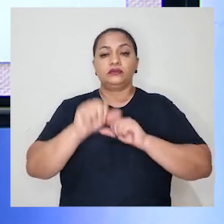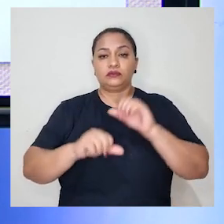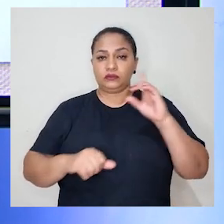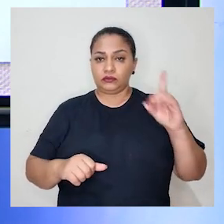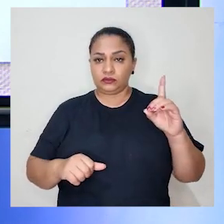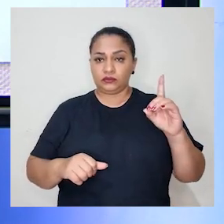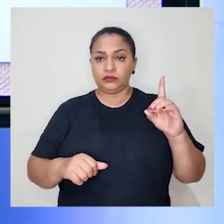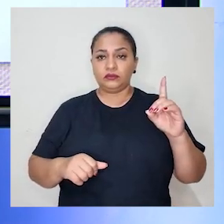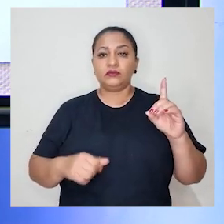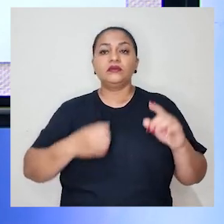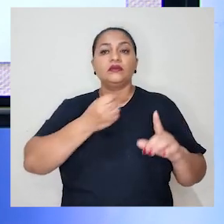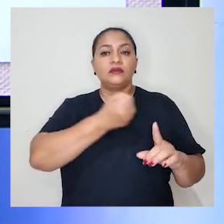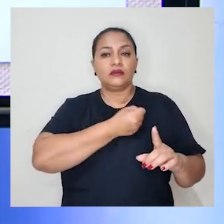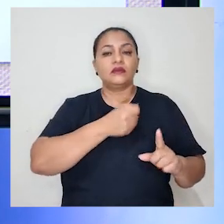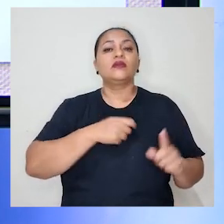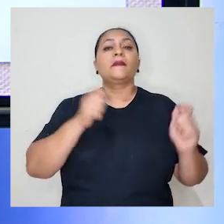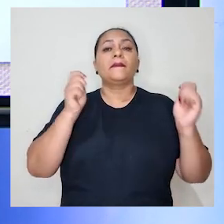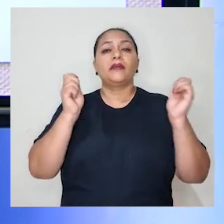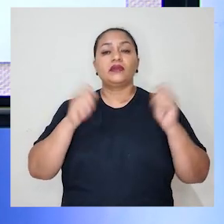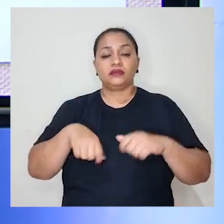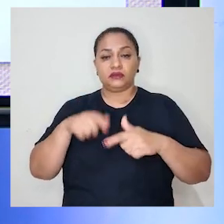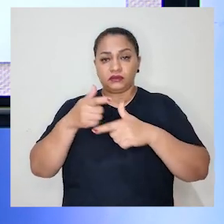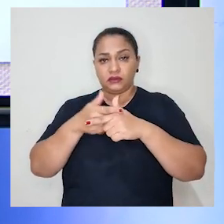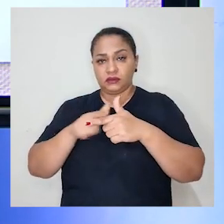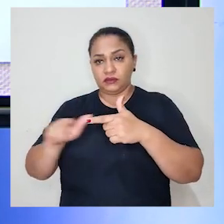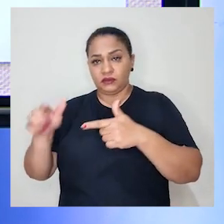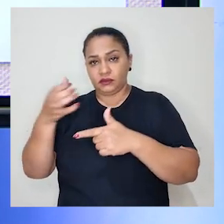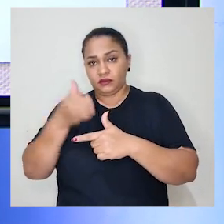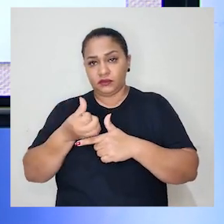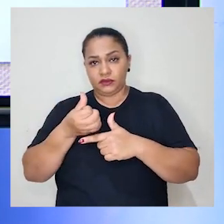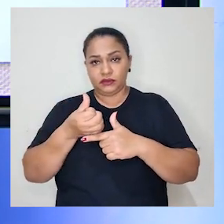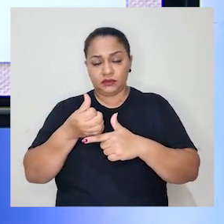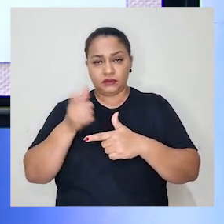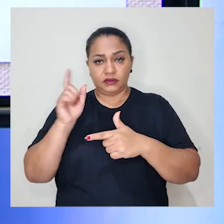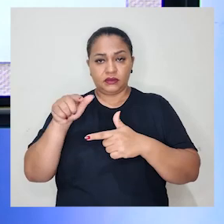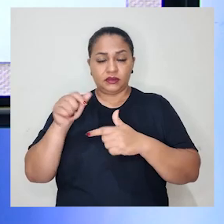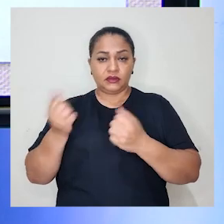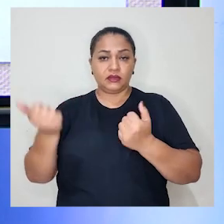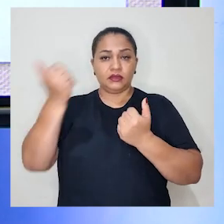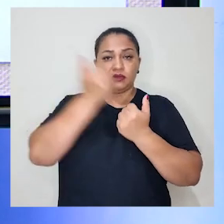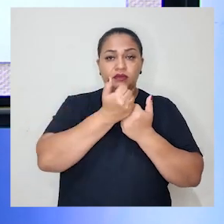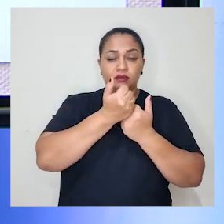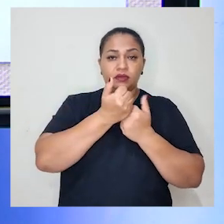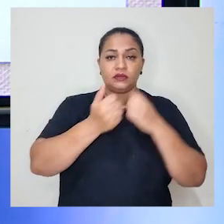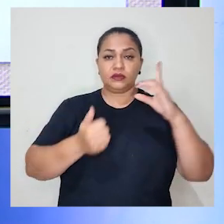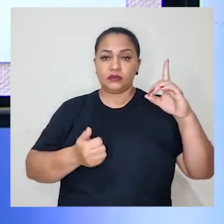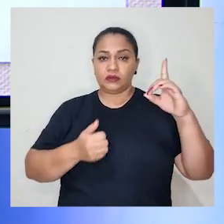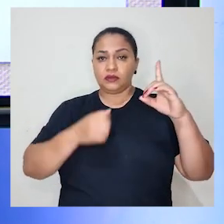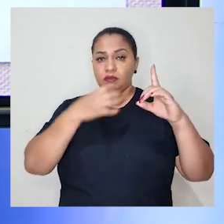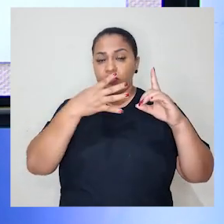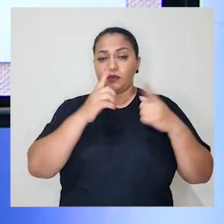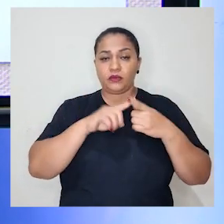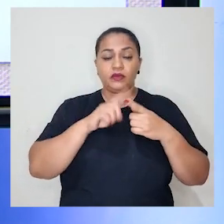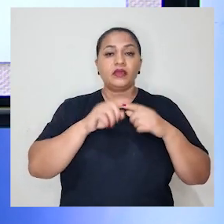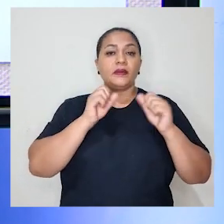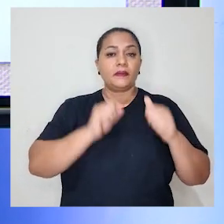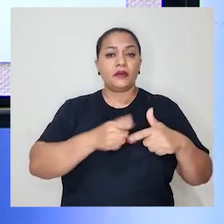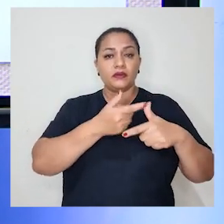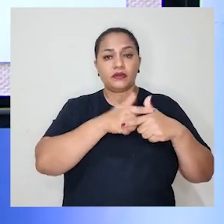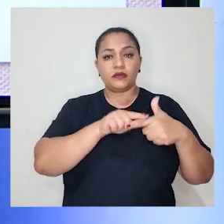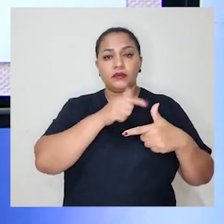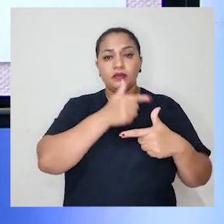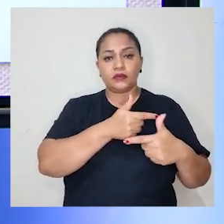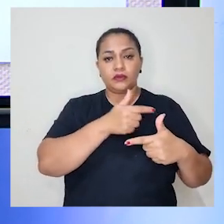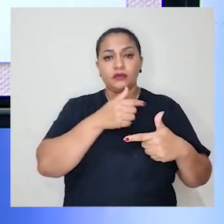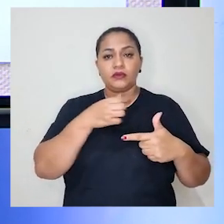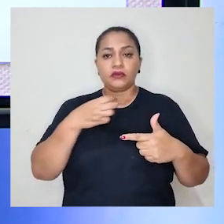que esse número todo seja divisível por 6, é 4. Porque aí ele vai ser divisível por 2 e por 3 ao